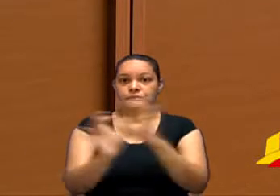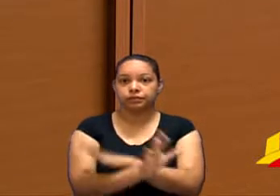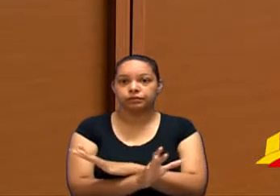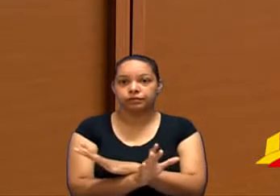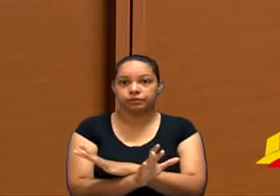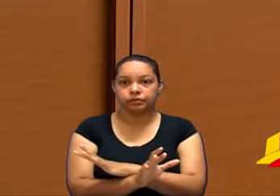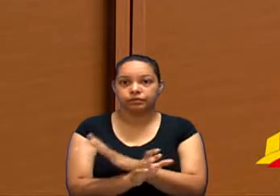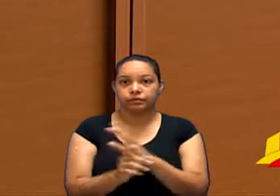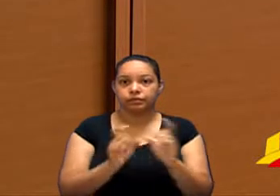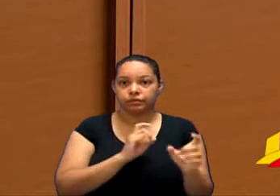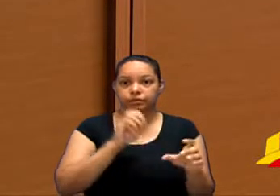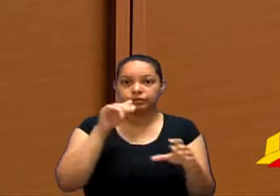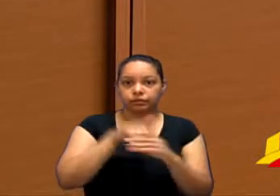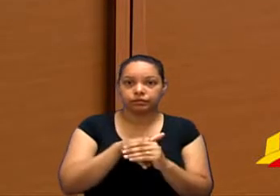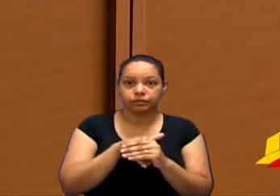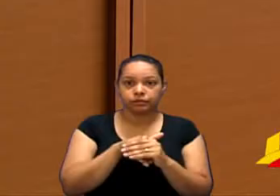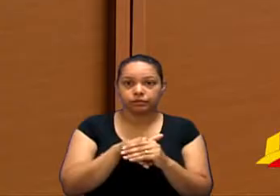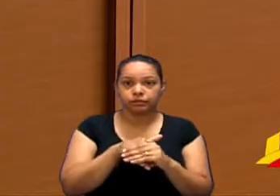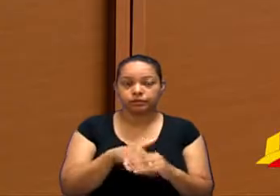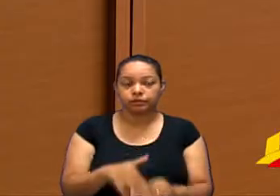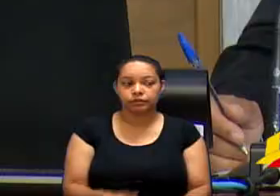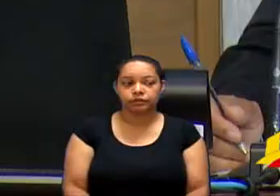a votação